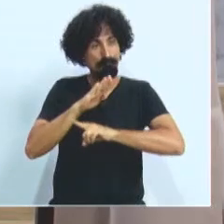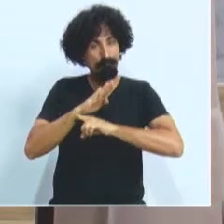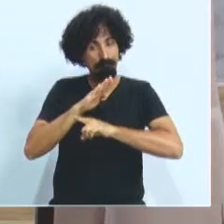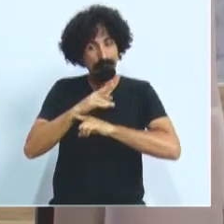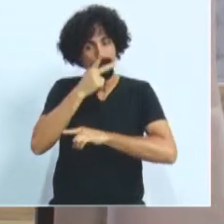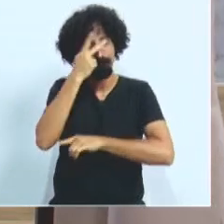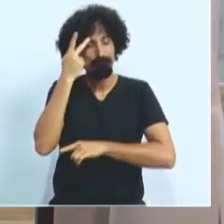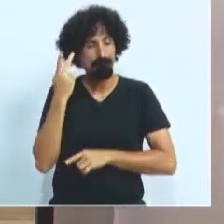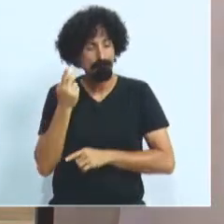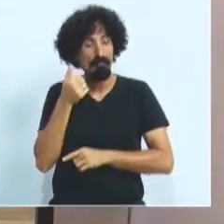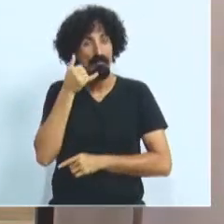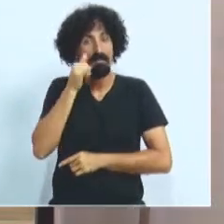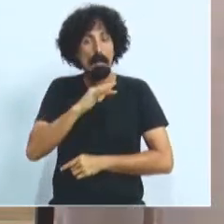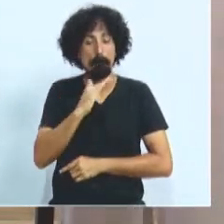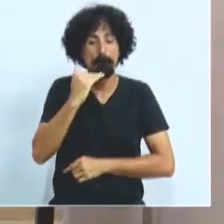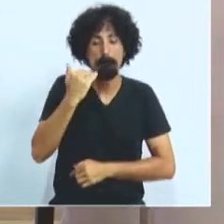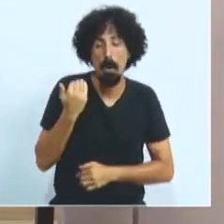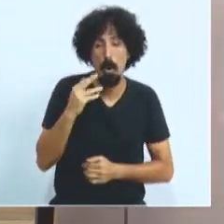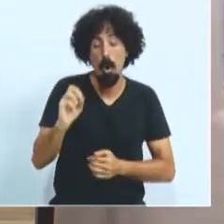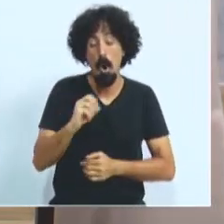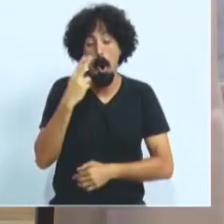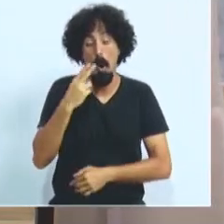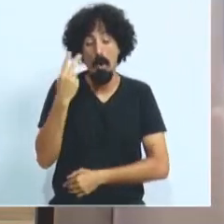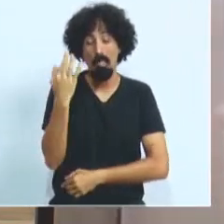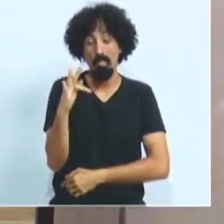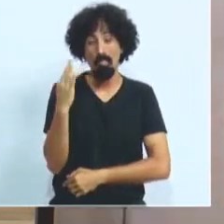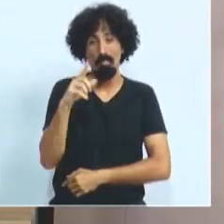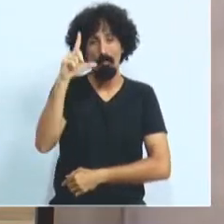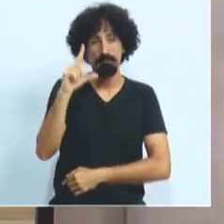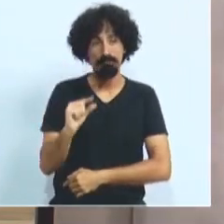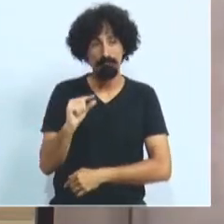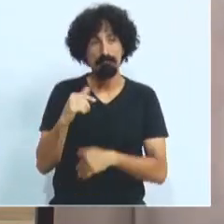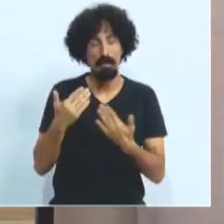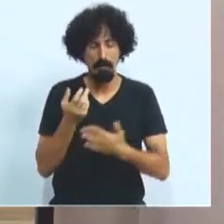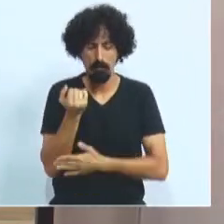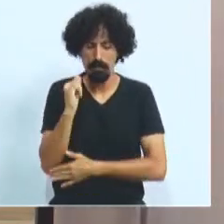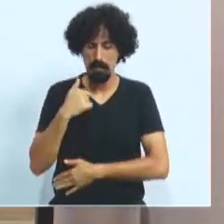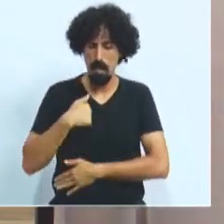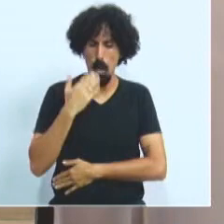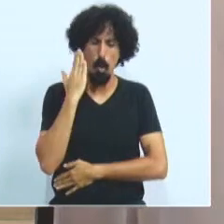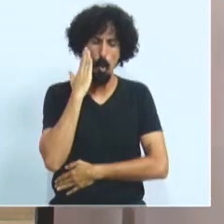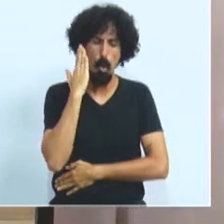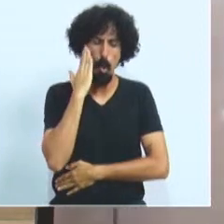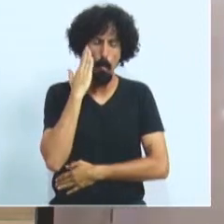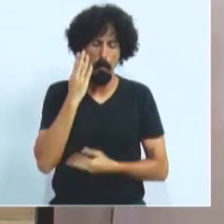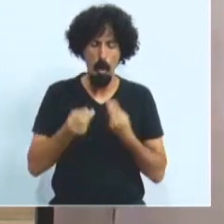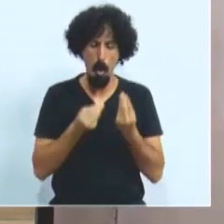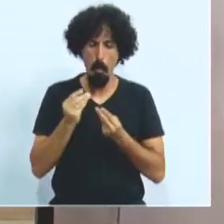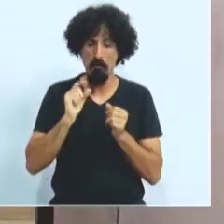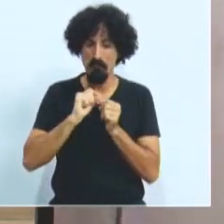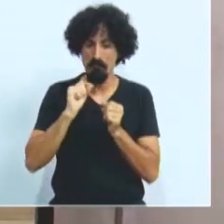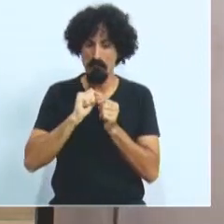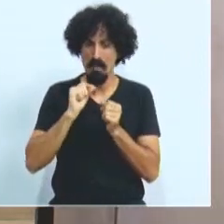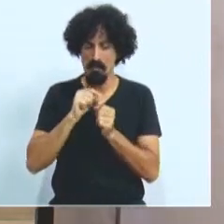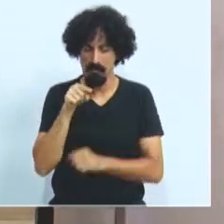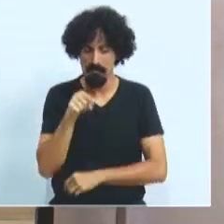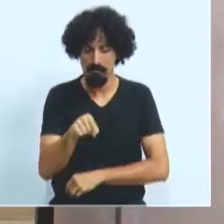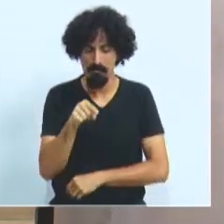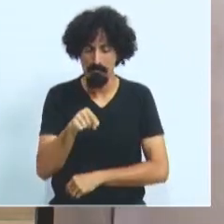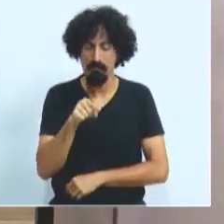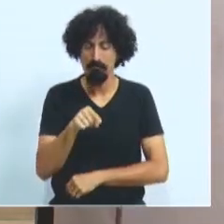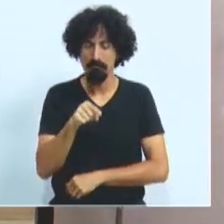dessa vida, no resultado final daquela ação. Se eu souber como me portar diante de uma situação como essa, de